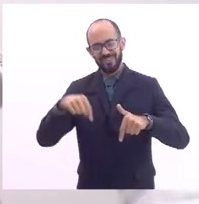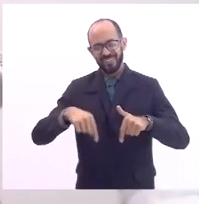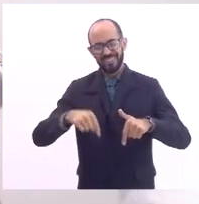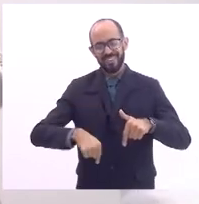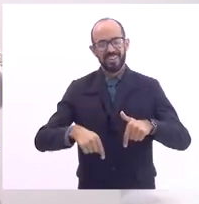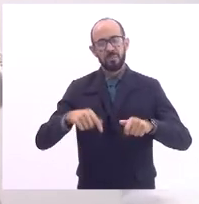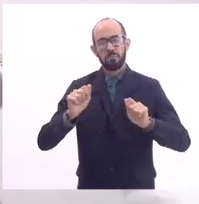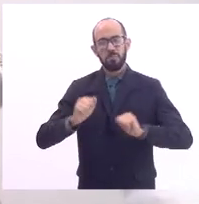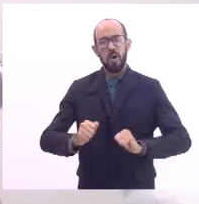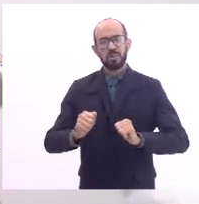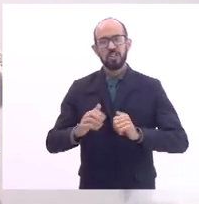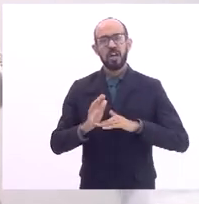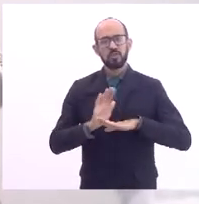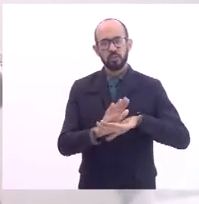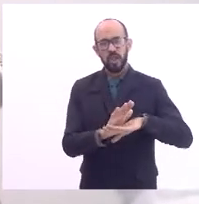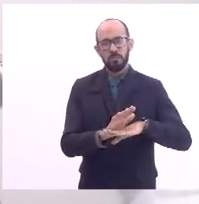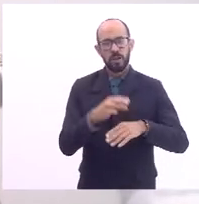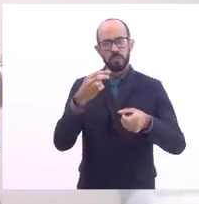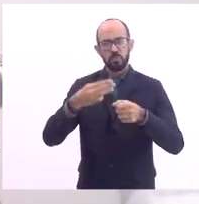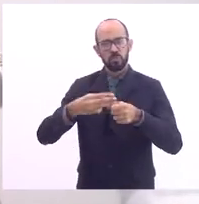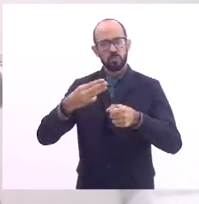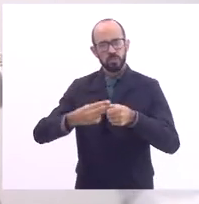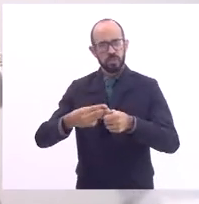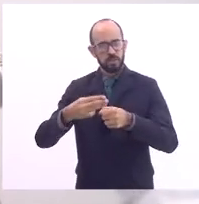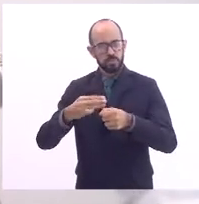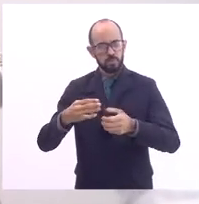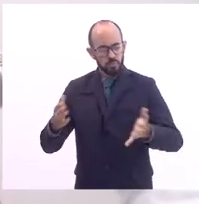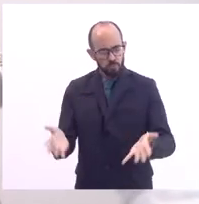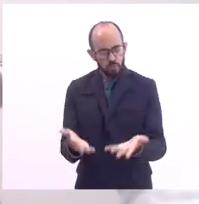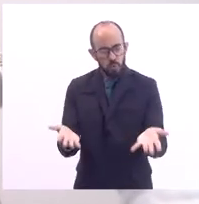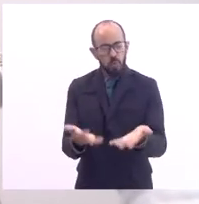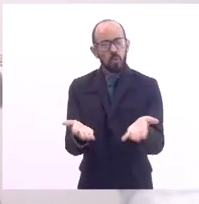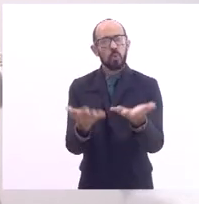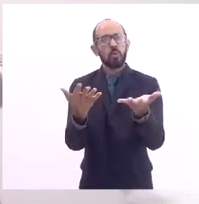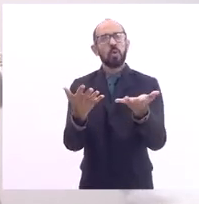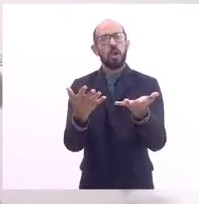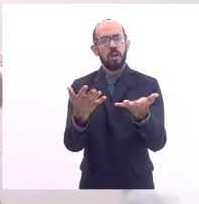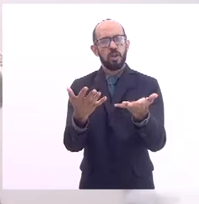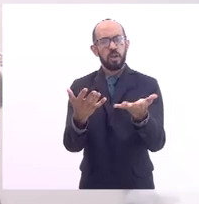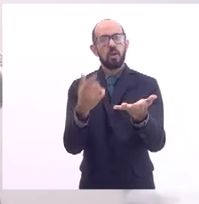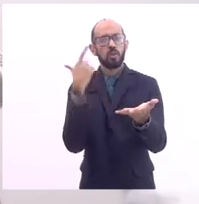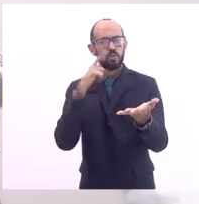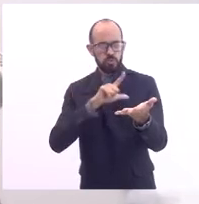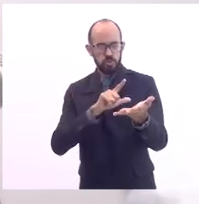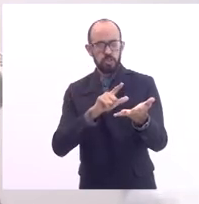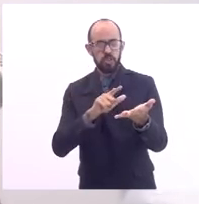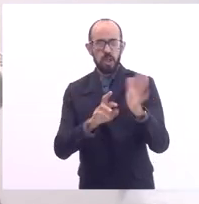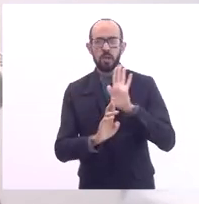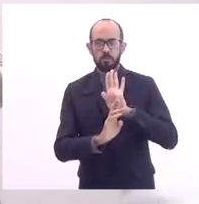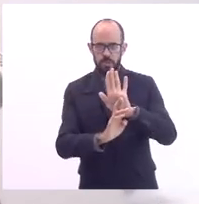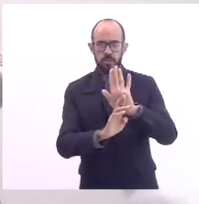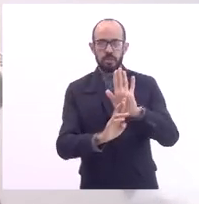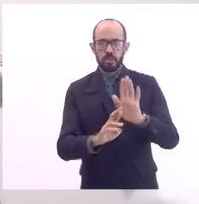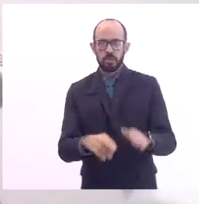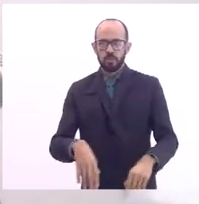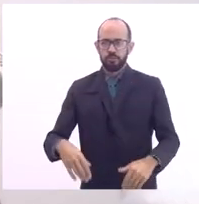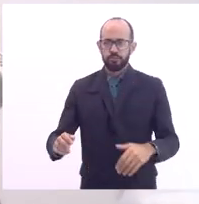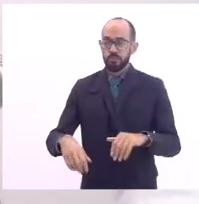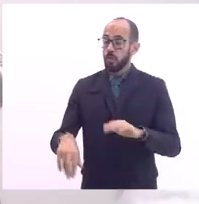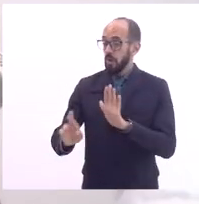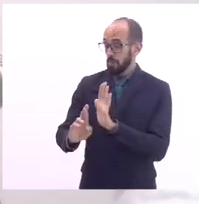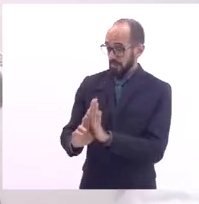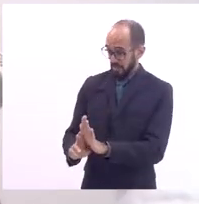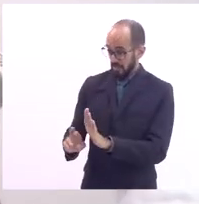que os municípios tenham algum tipo de voz. O representante da empresa falou que tem